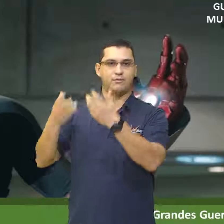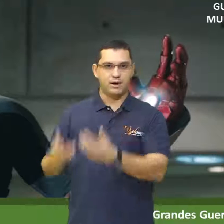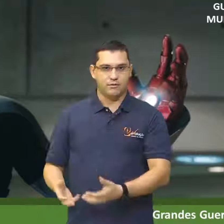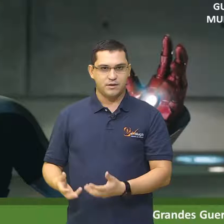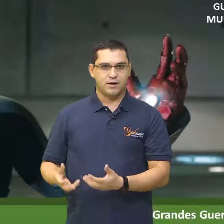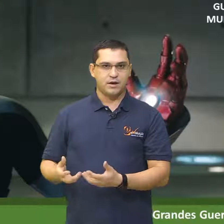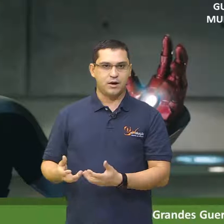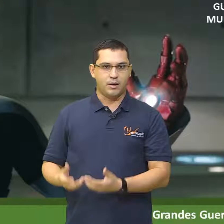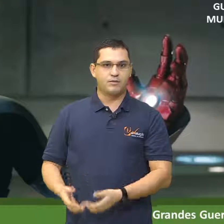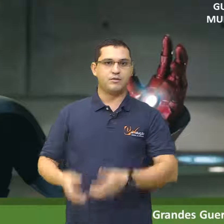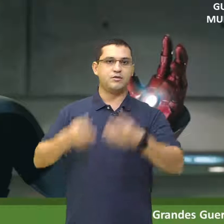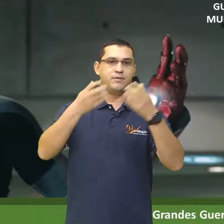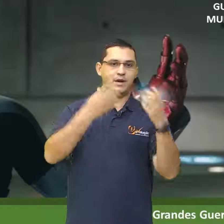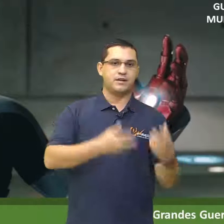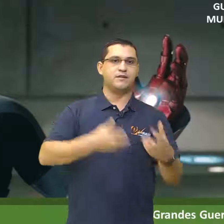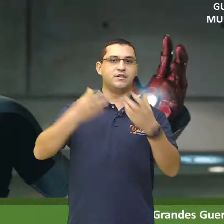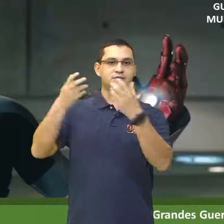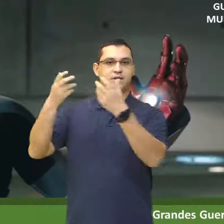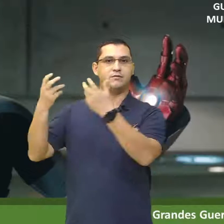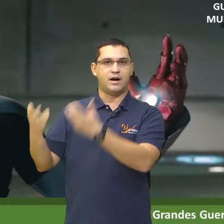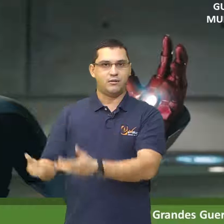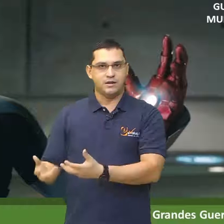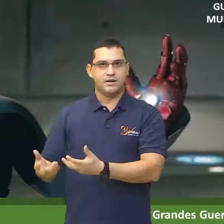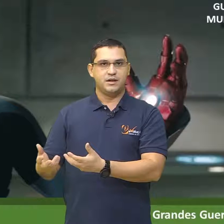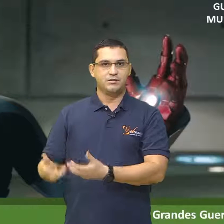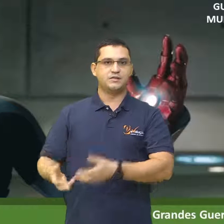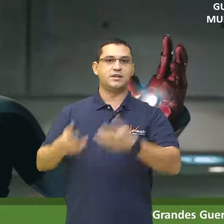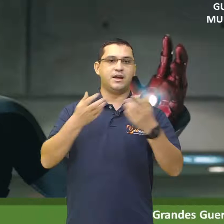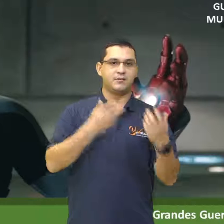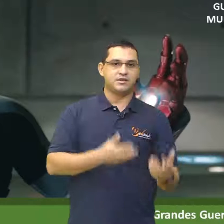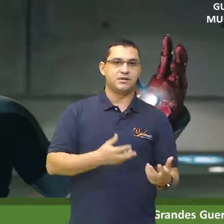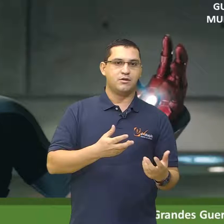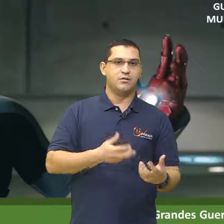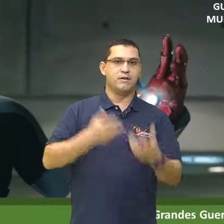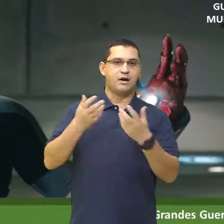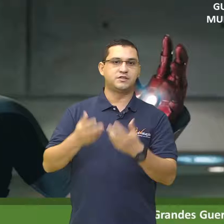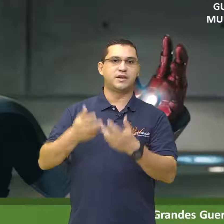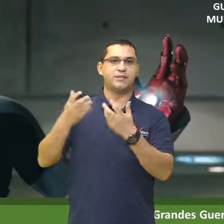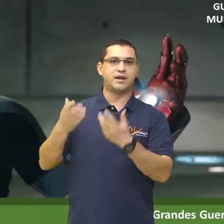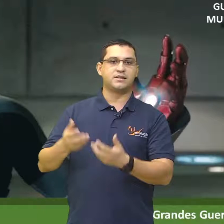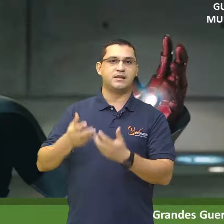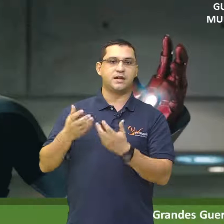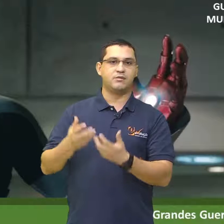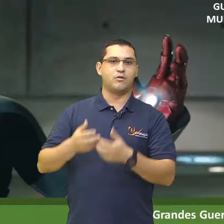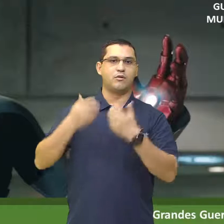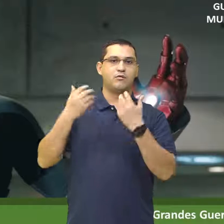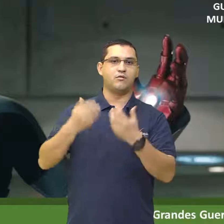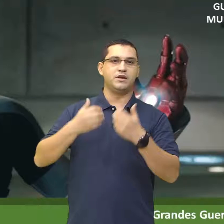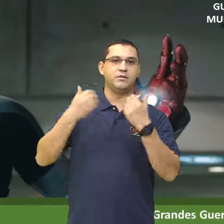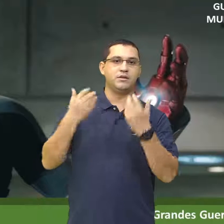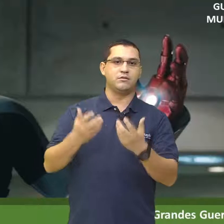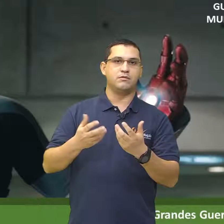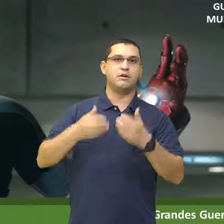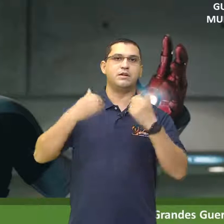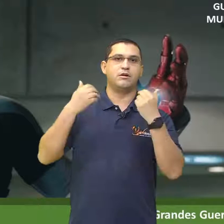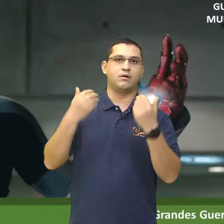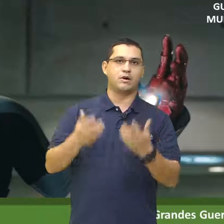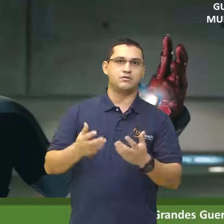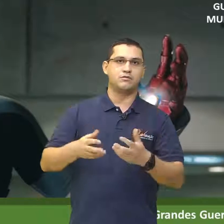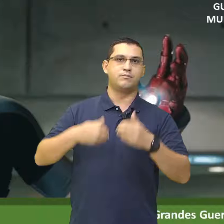cria o mal. É óbvio que o bem tem que vencer o mal, e nos cinemas o mal sempre é retratado como algum